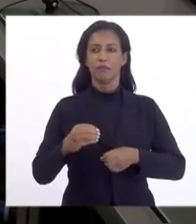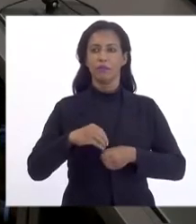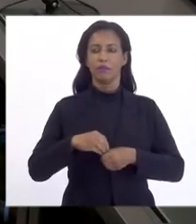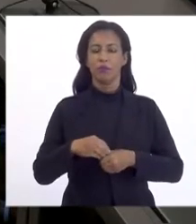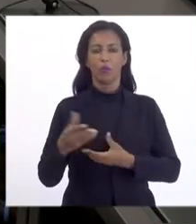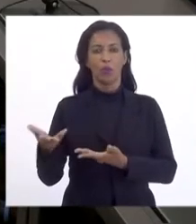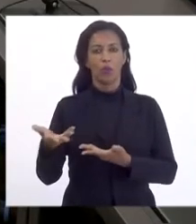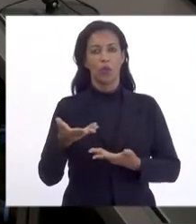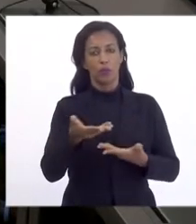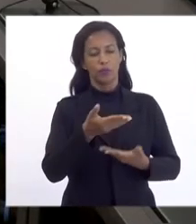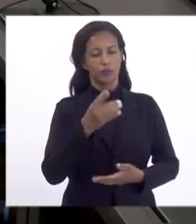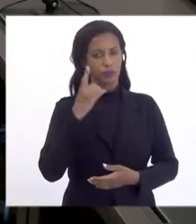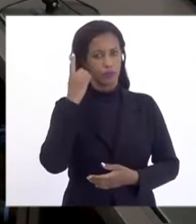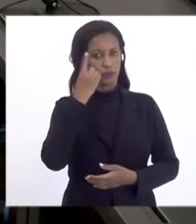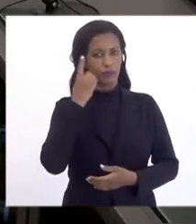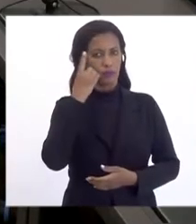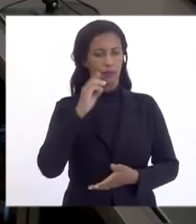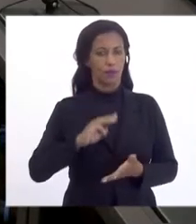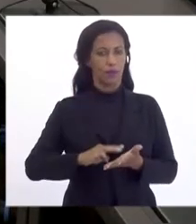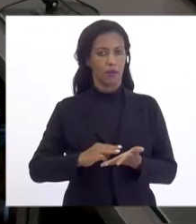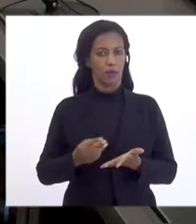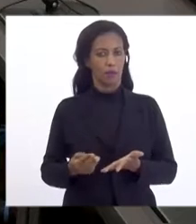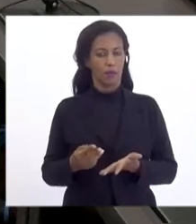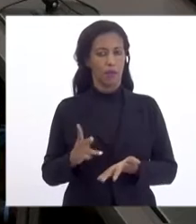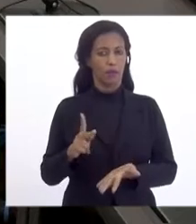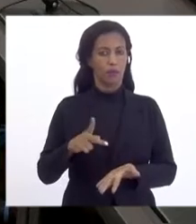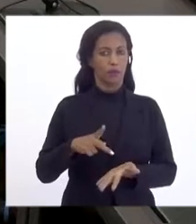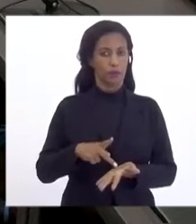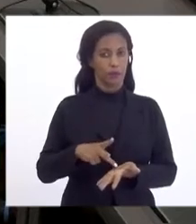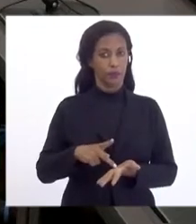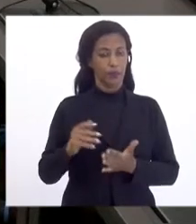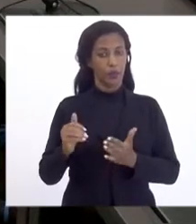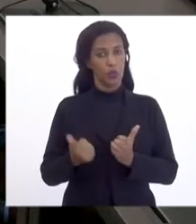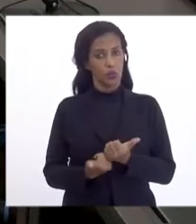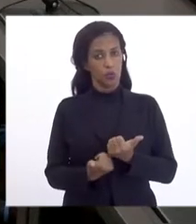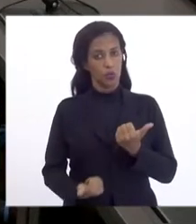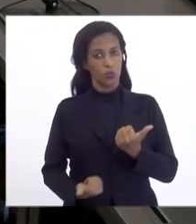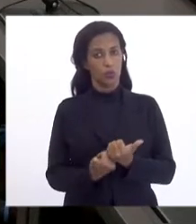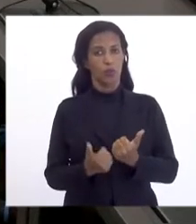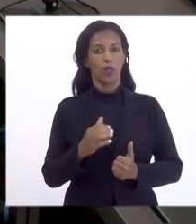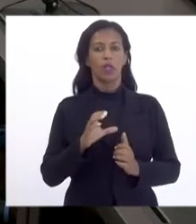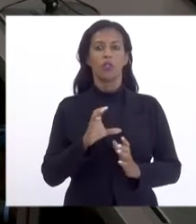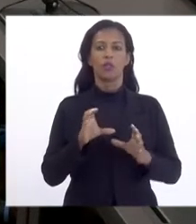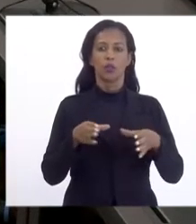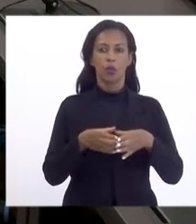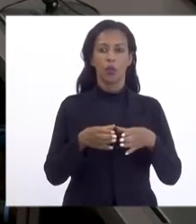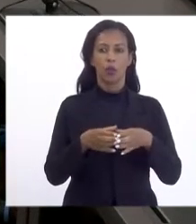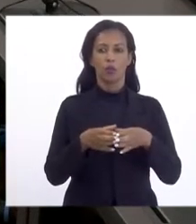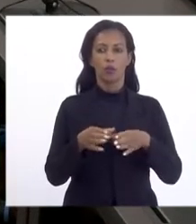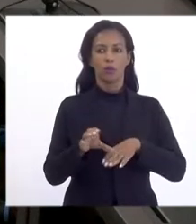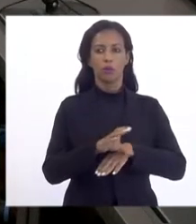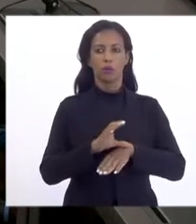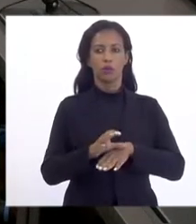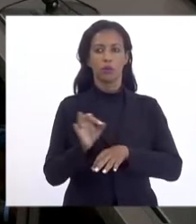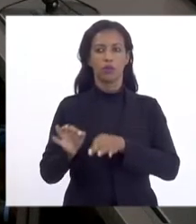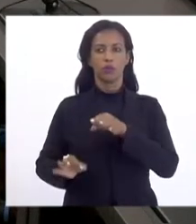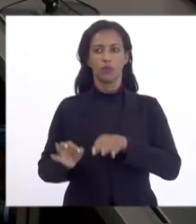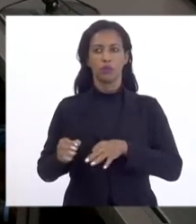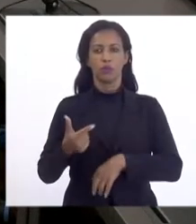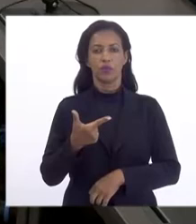convoco os senhores deputados, membros efetivos, titulares e suplentes da Comissão de Constituição e Justiça, para a 20ª